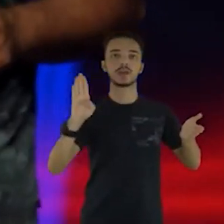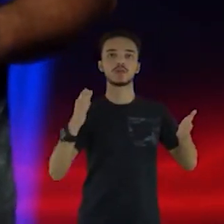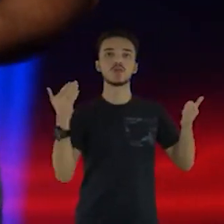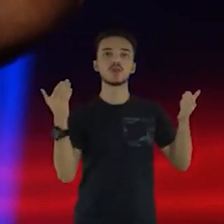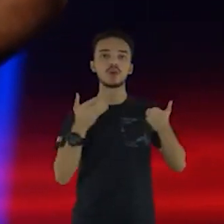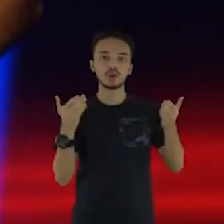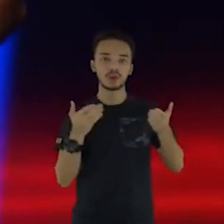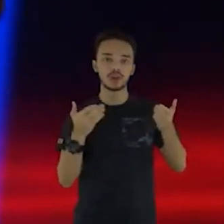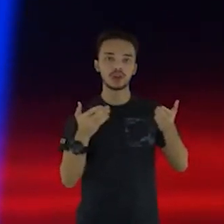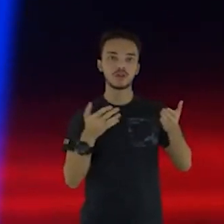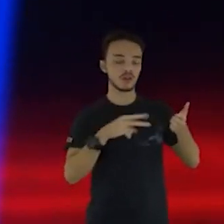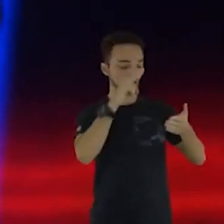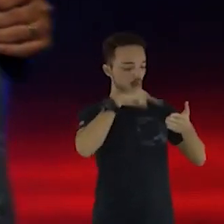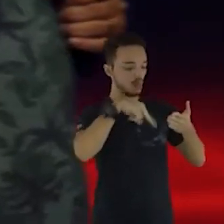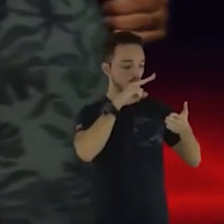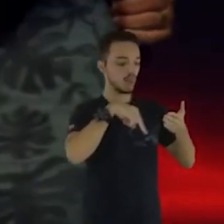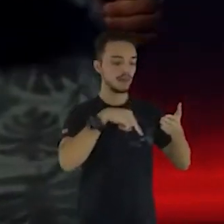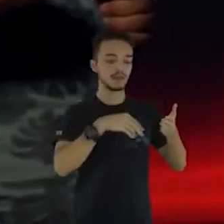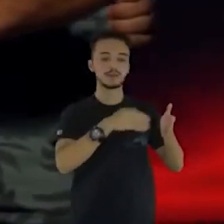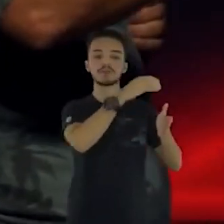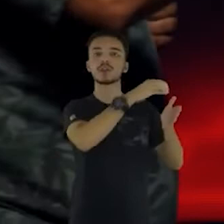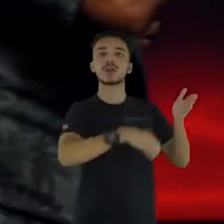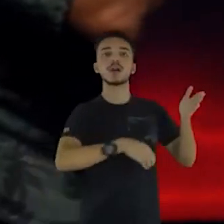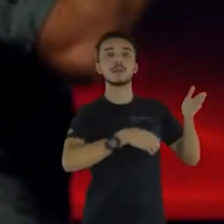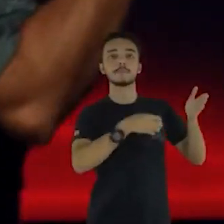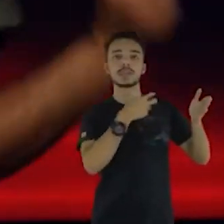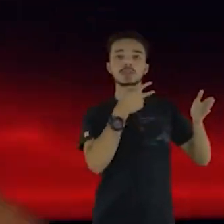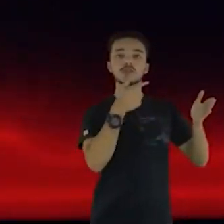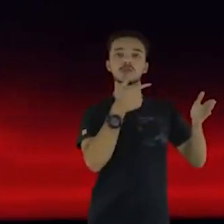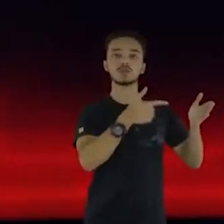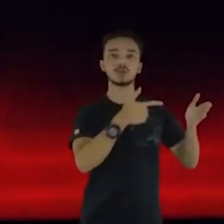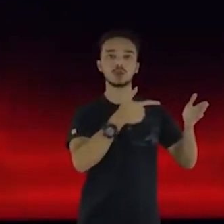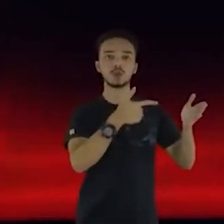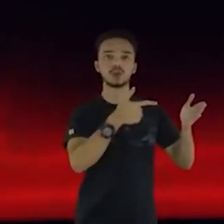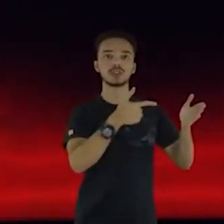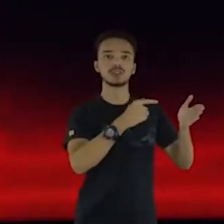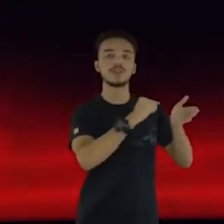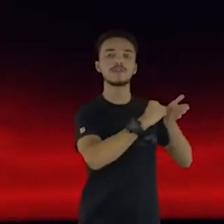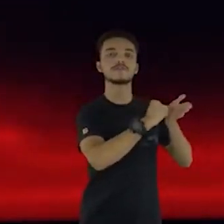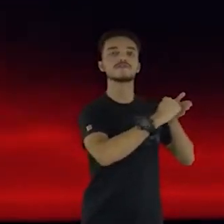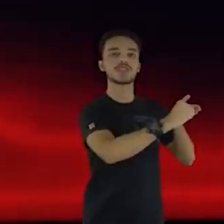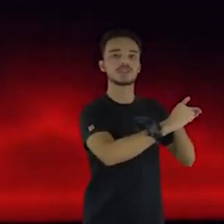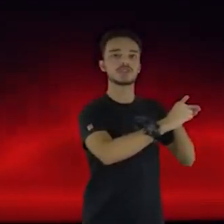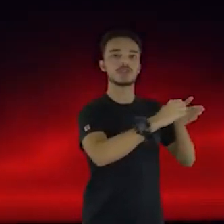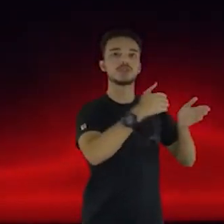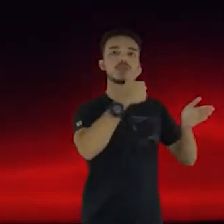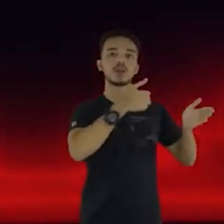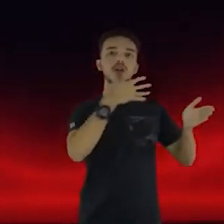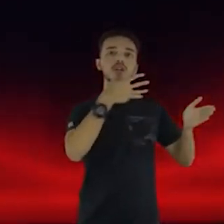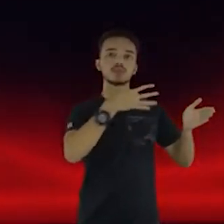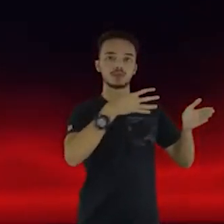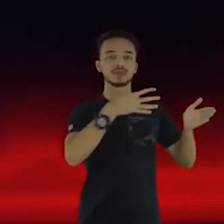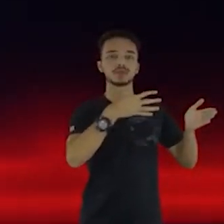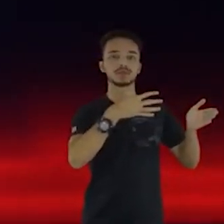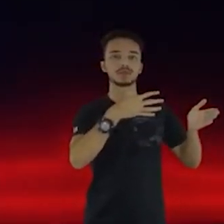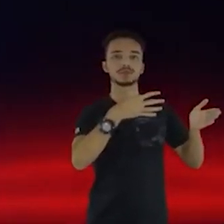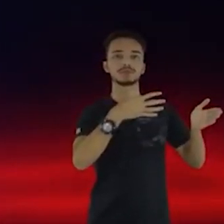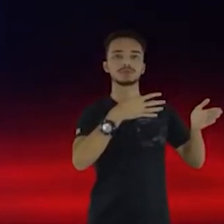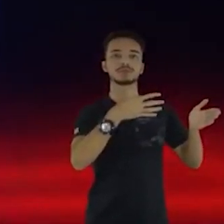abra, esse daí eu quero que você abra, capítulo 2, versículo 14 de Abacuque.